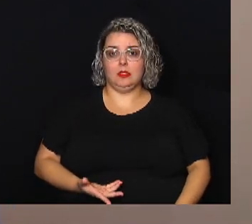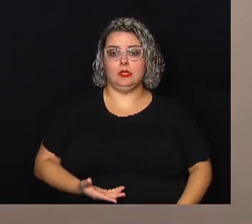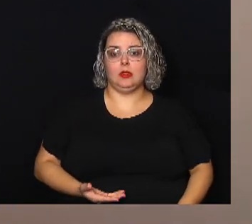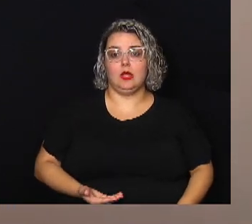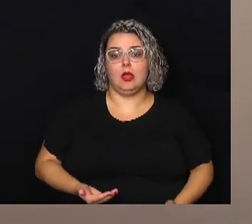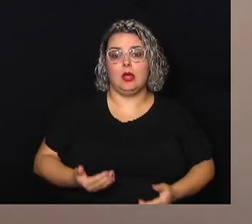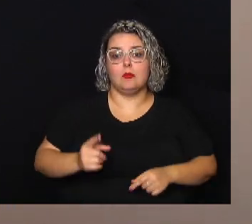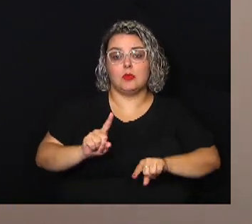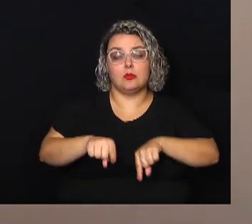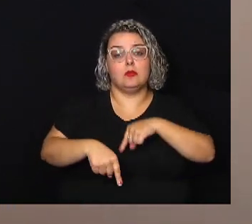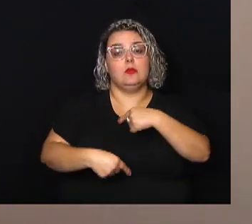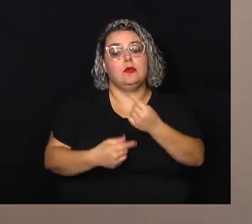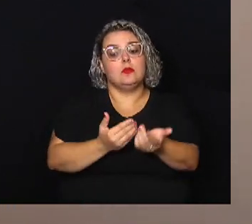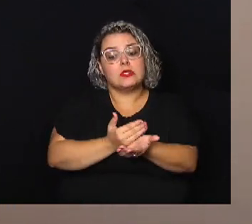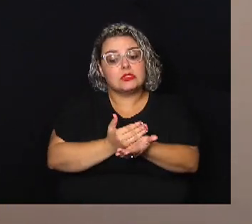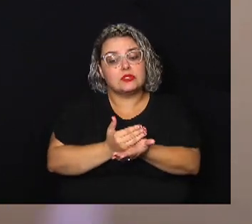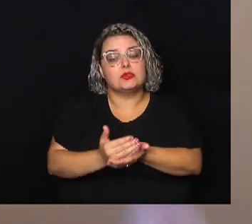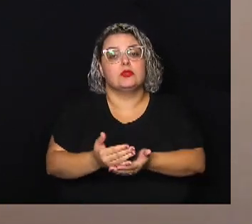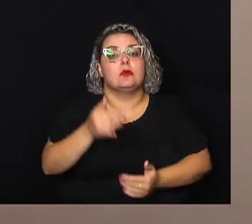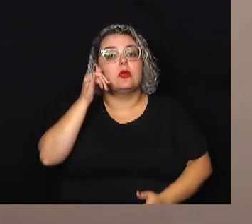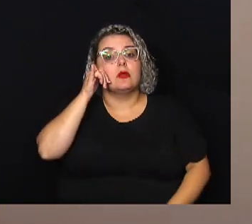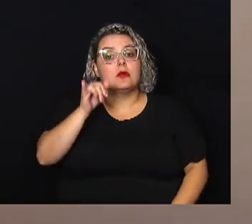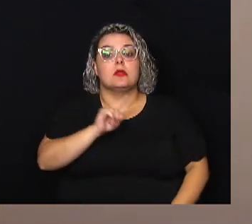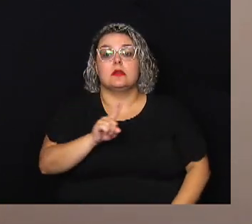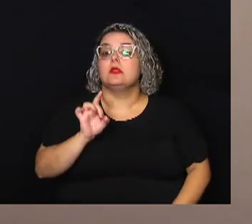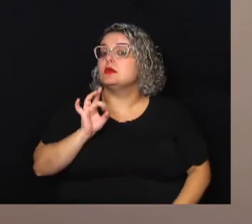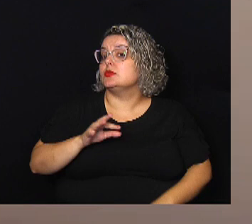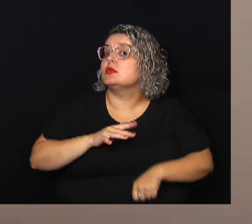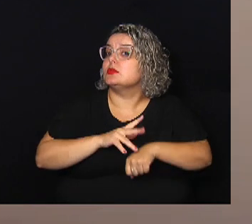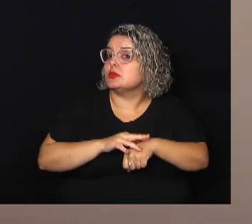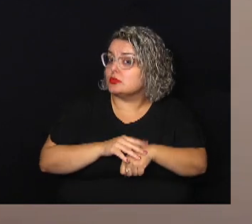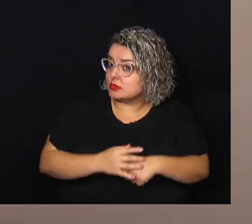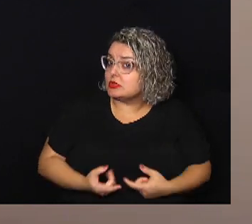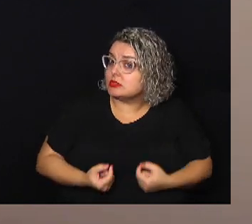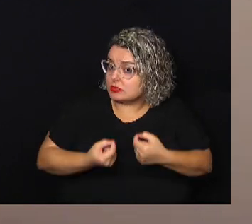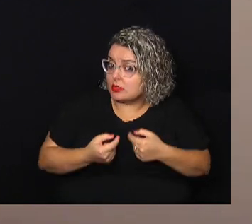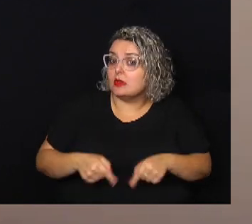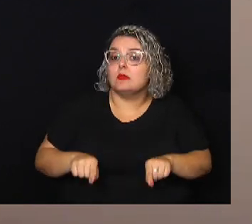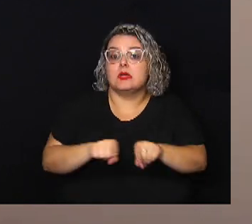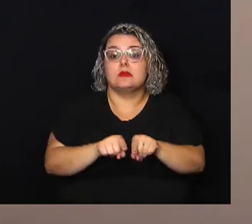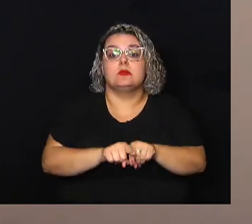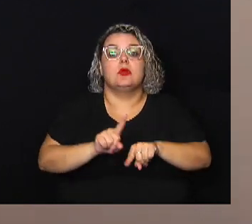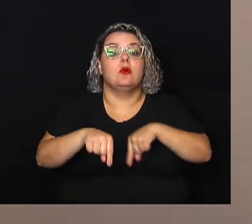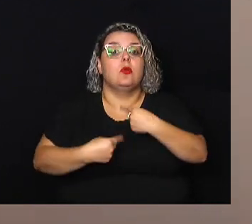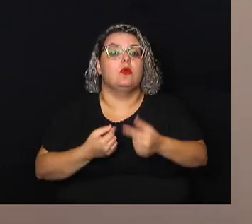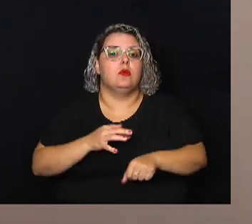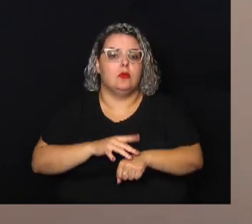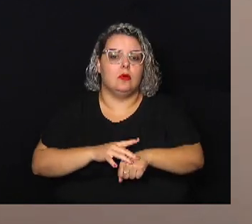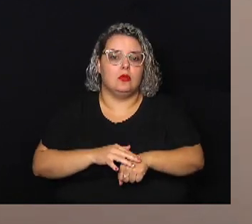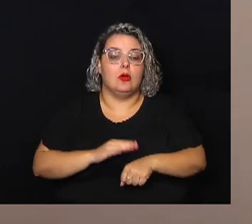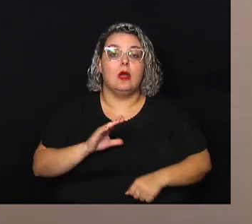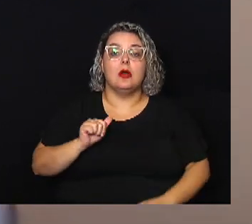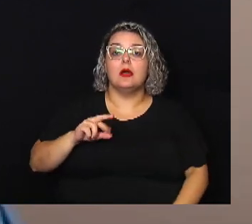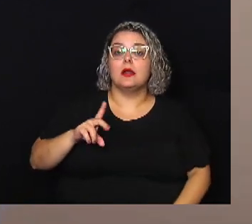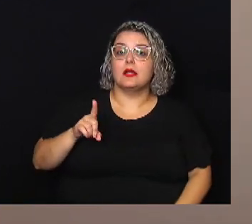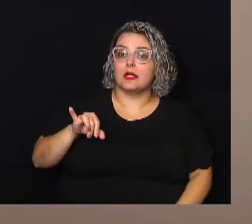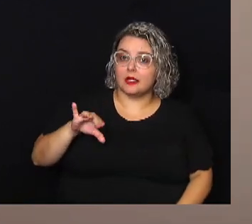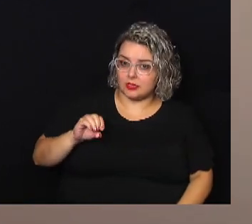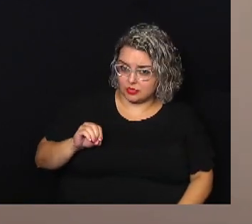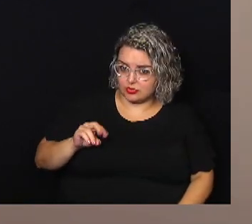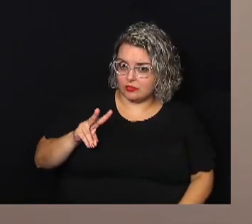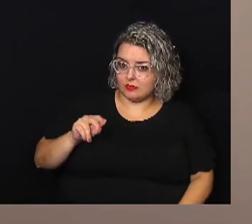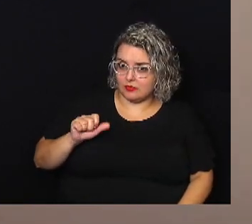primário, onde a gente consegue prevenir não só as doenças oncológicas, mas como muitas doenças cardiovasculares.